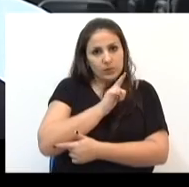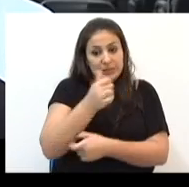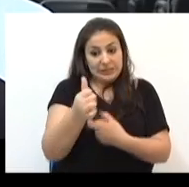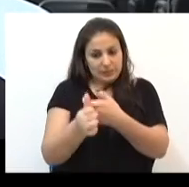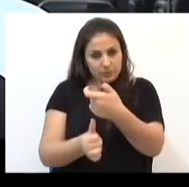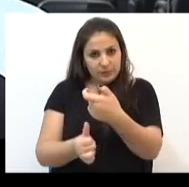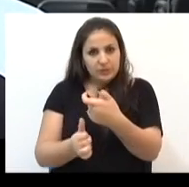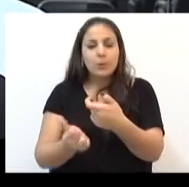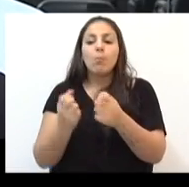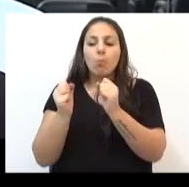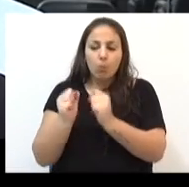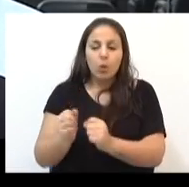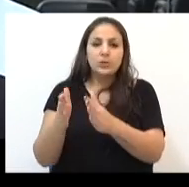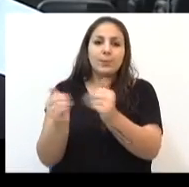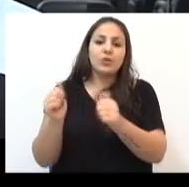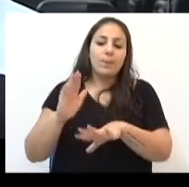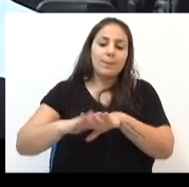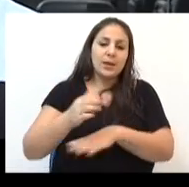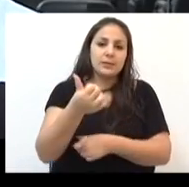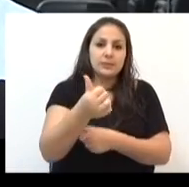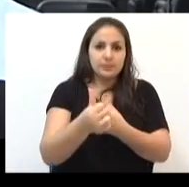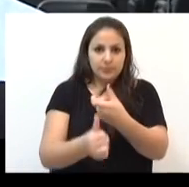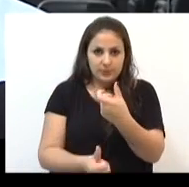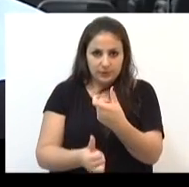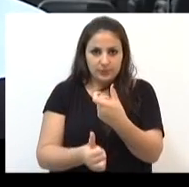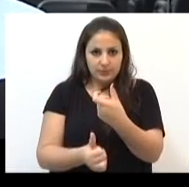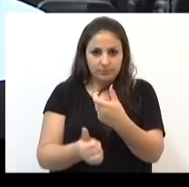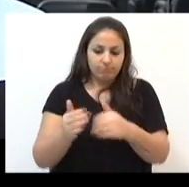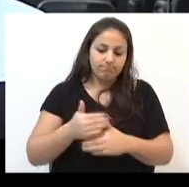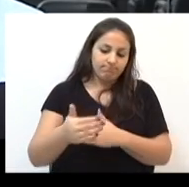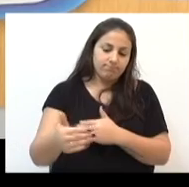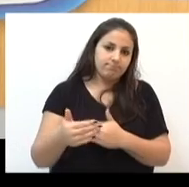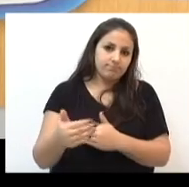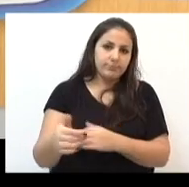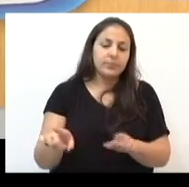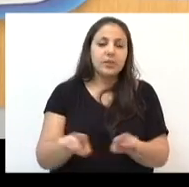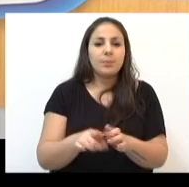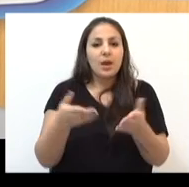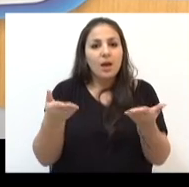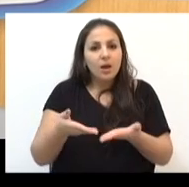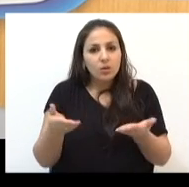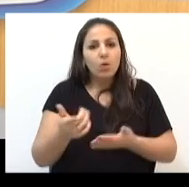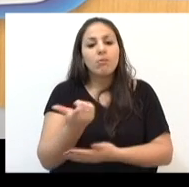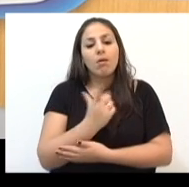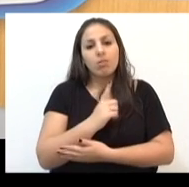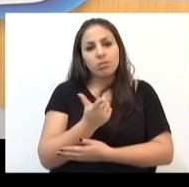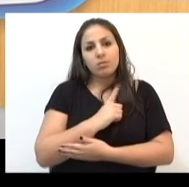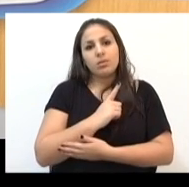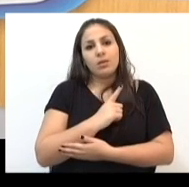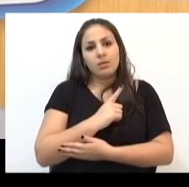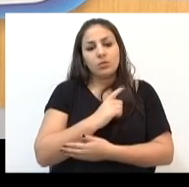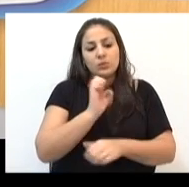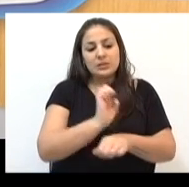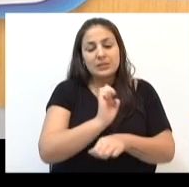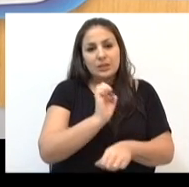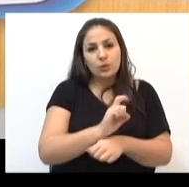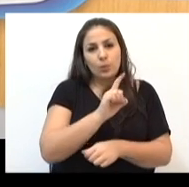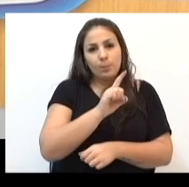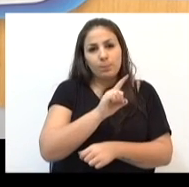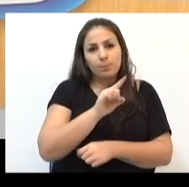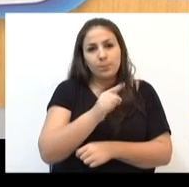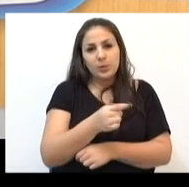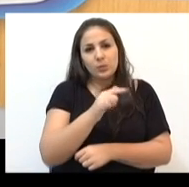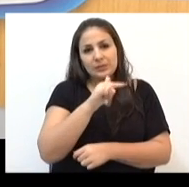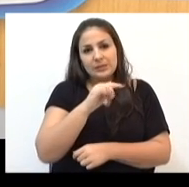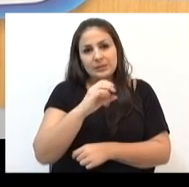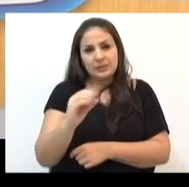concluir em 6 meses, nós temos a possibilidade de pedir outros 6 meses de prorrogação. Atualmente, existem no estado